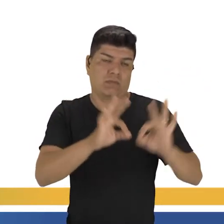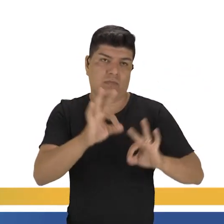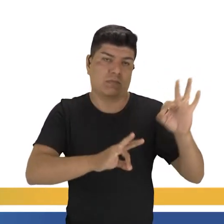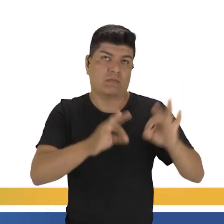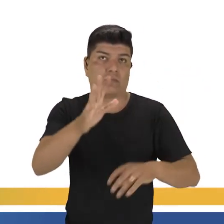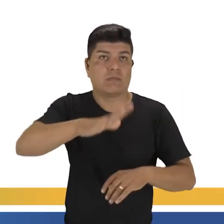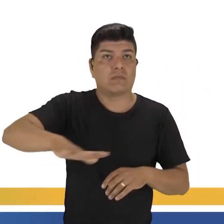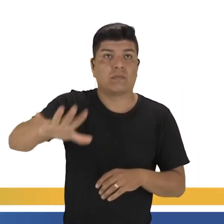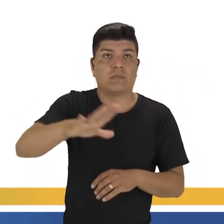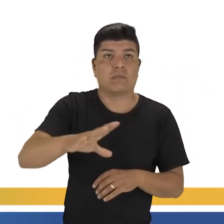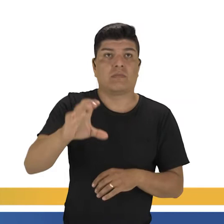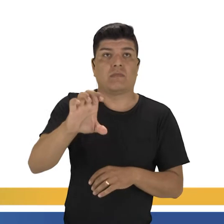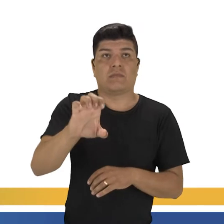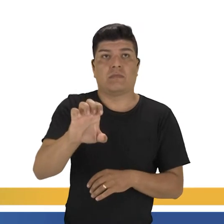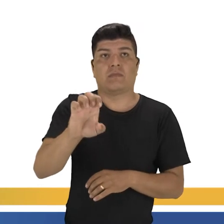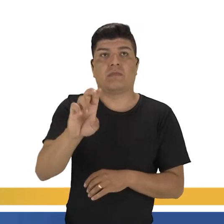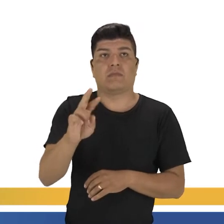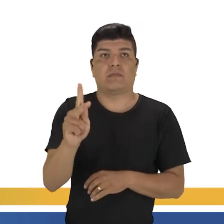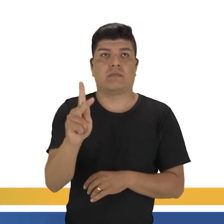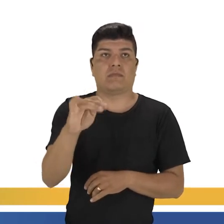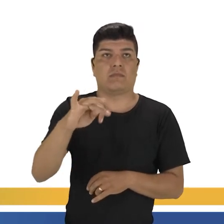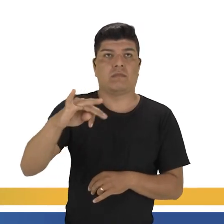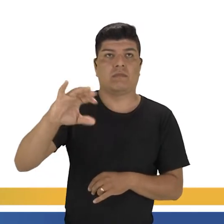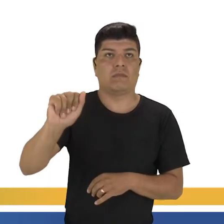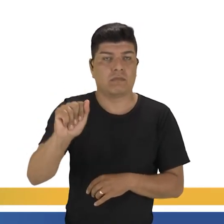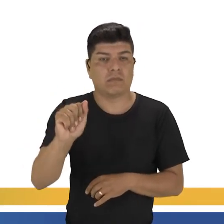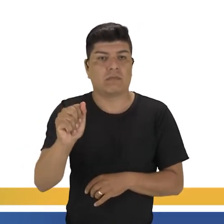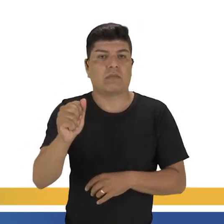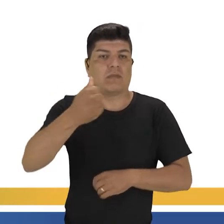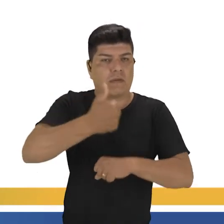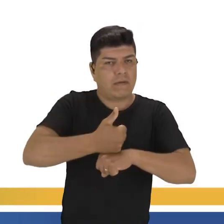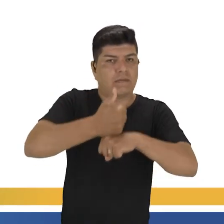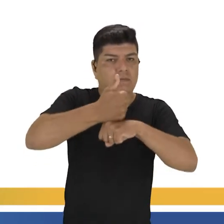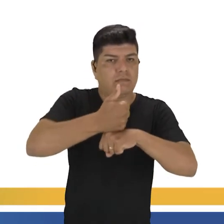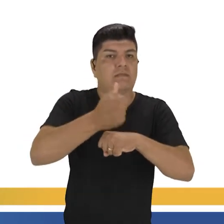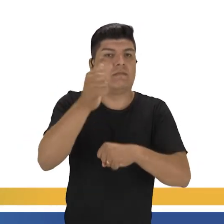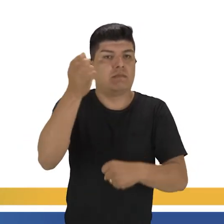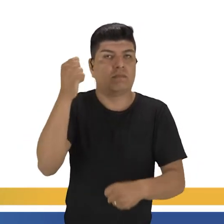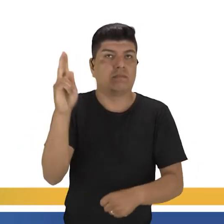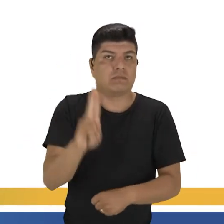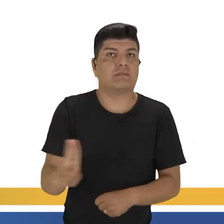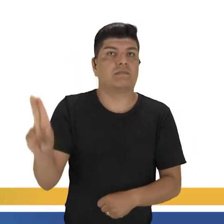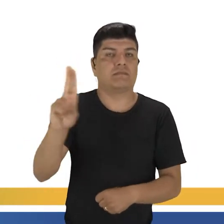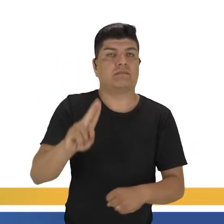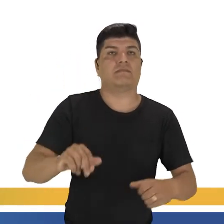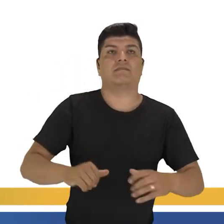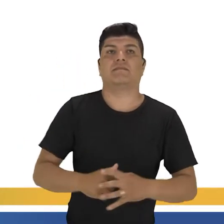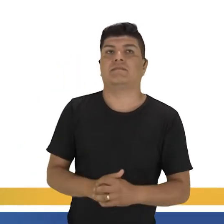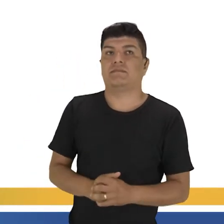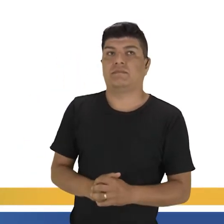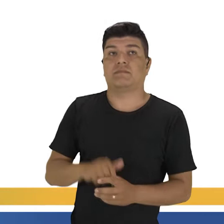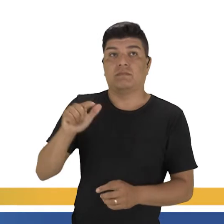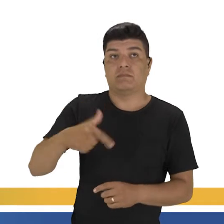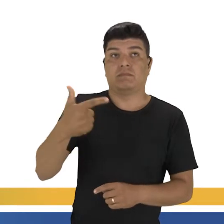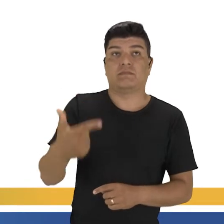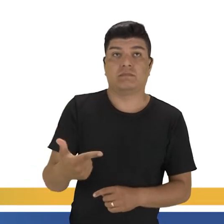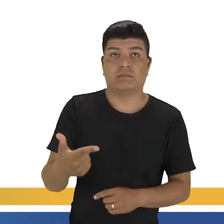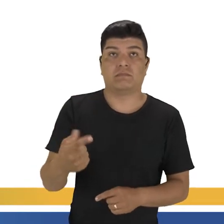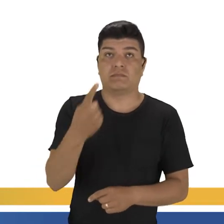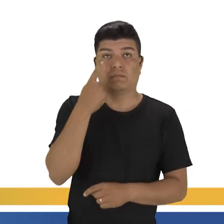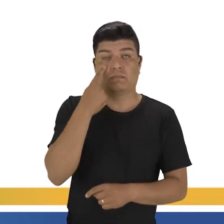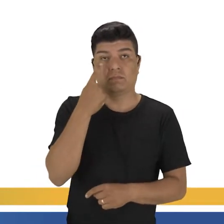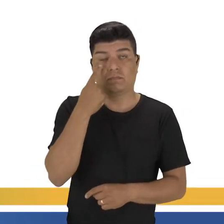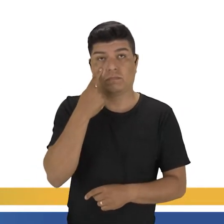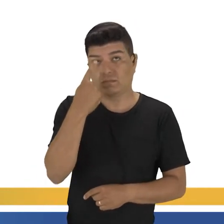a eukinética, que é a qualidade que eu aplico dentro desses movimentos. A